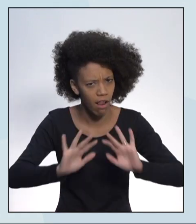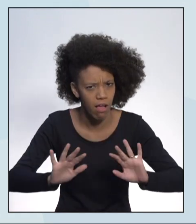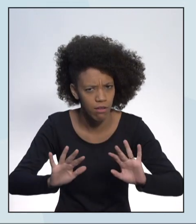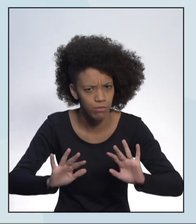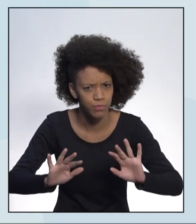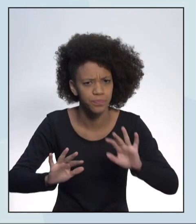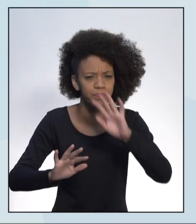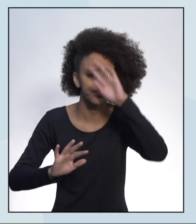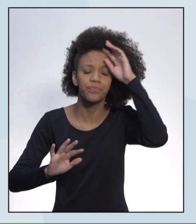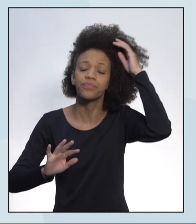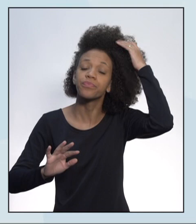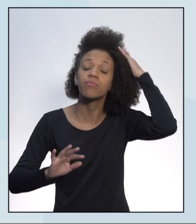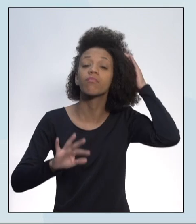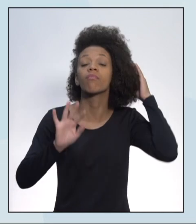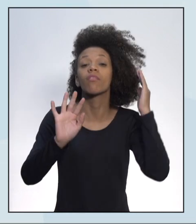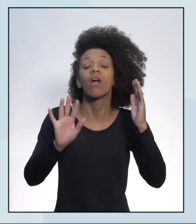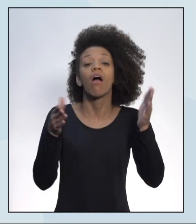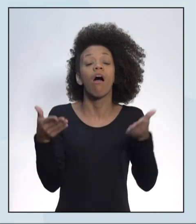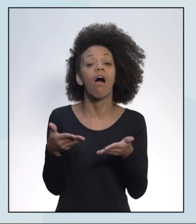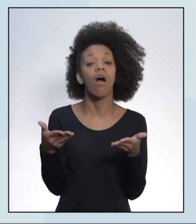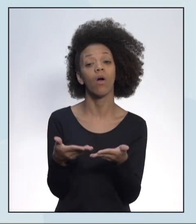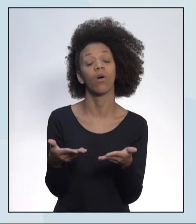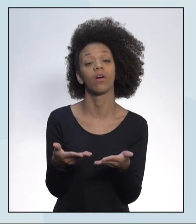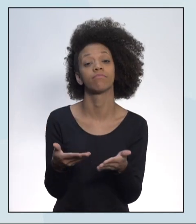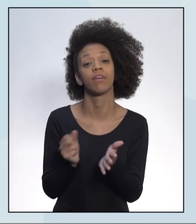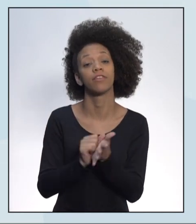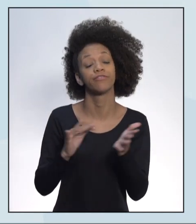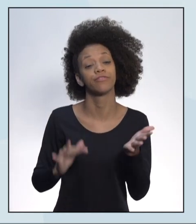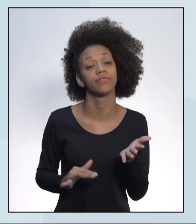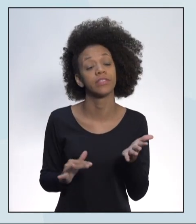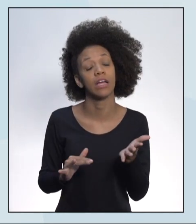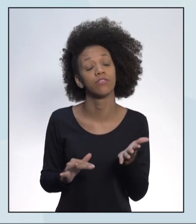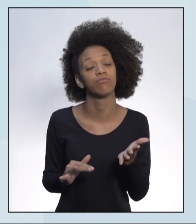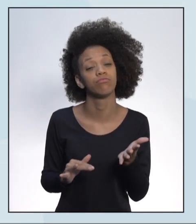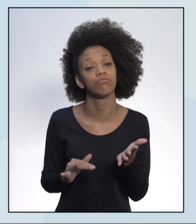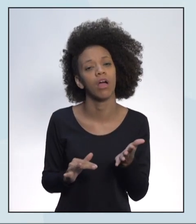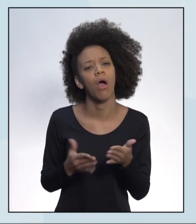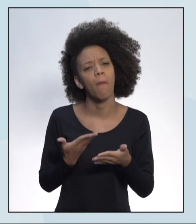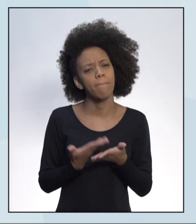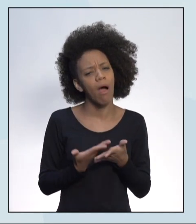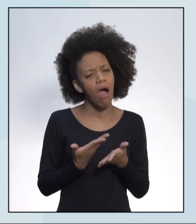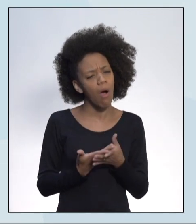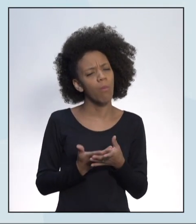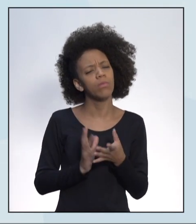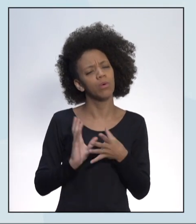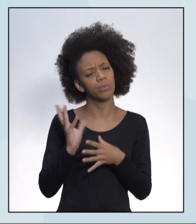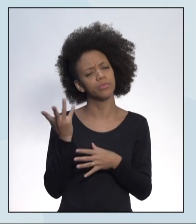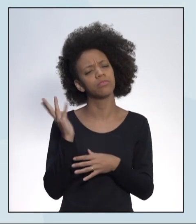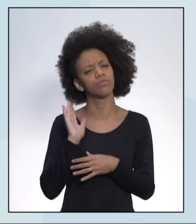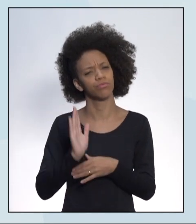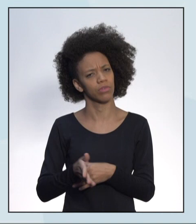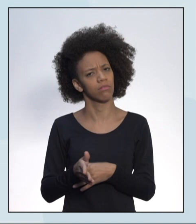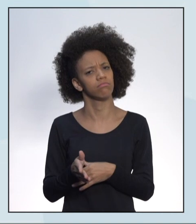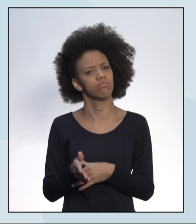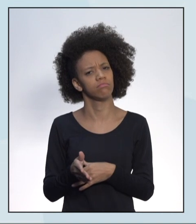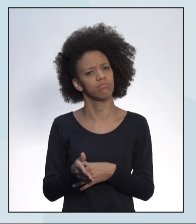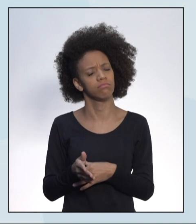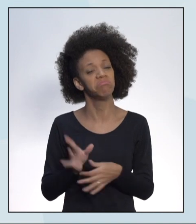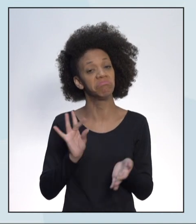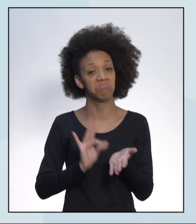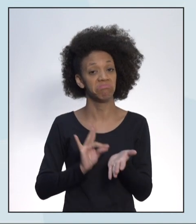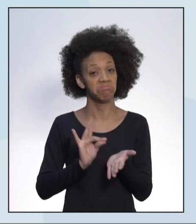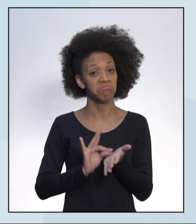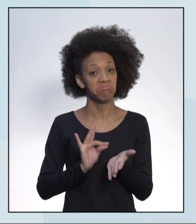Jonas? Agora, nossa atividade é em relação a uma aula que aconteceu. Isso aconteceu